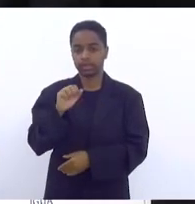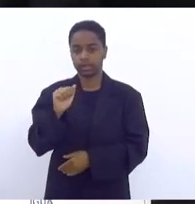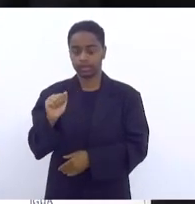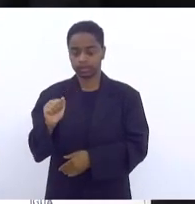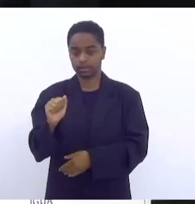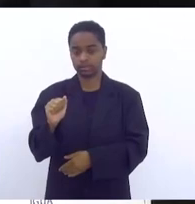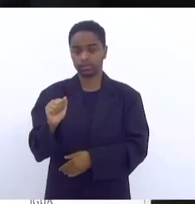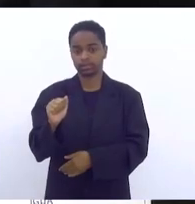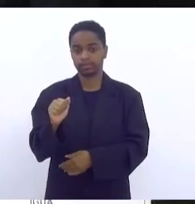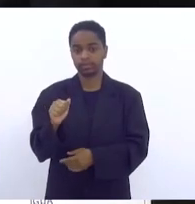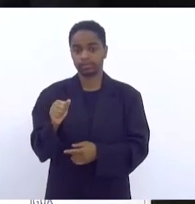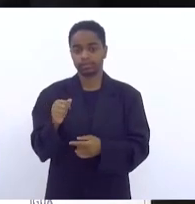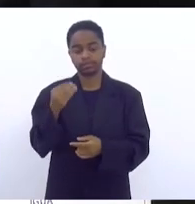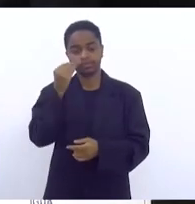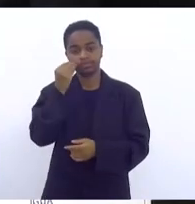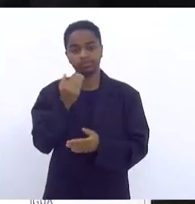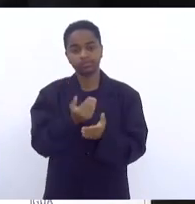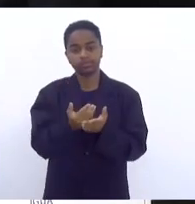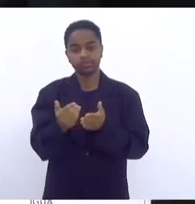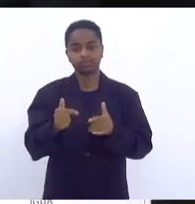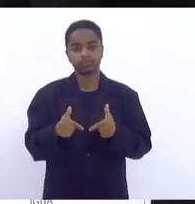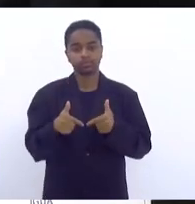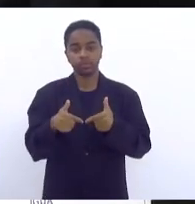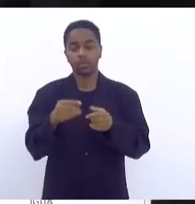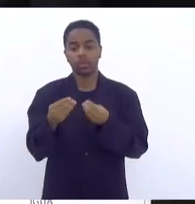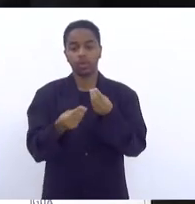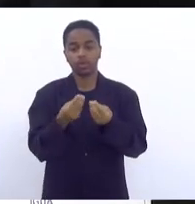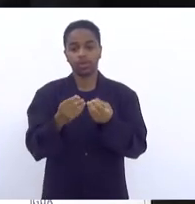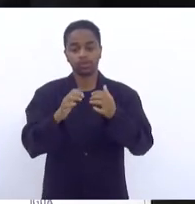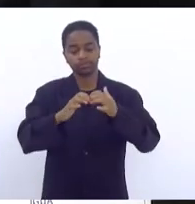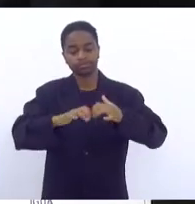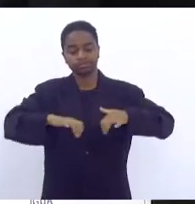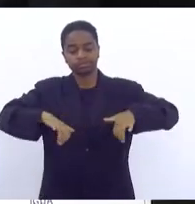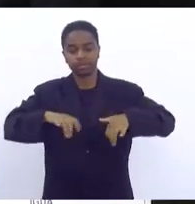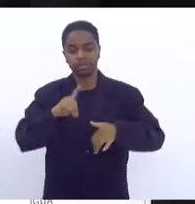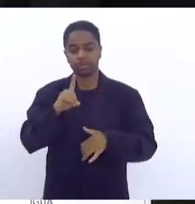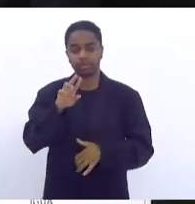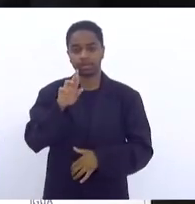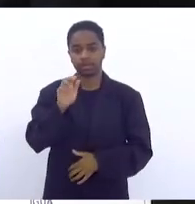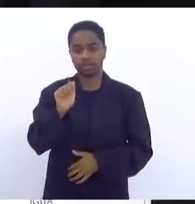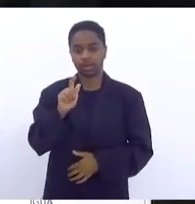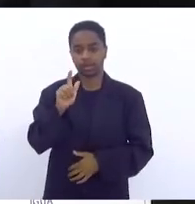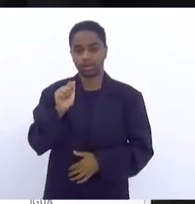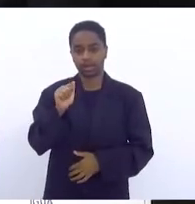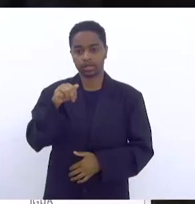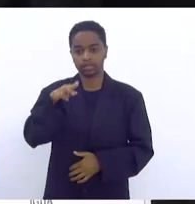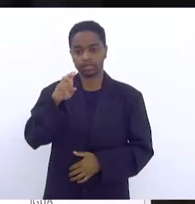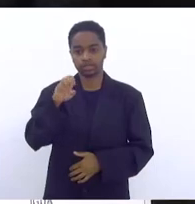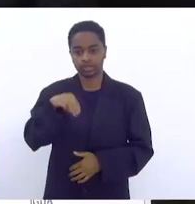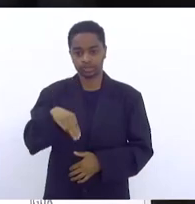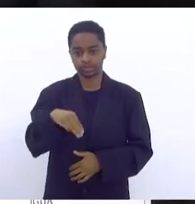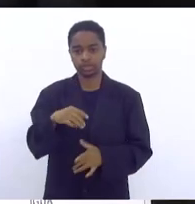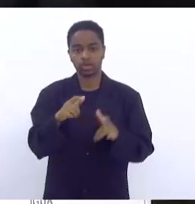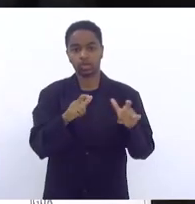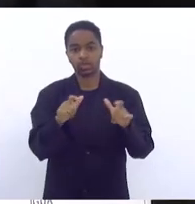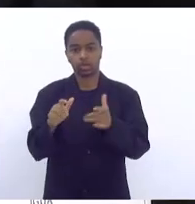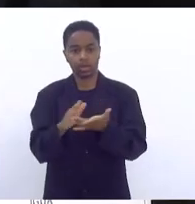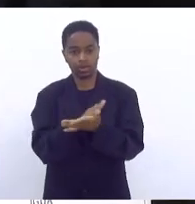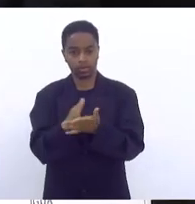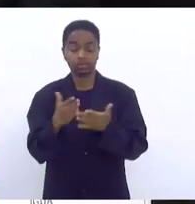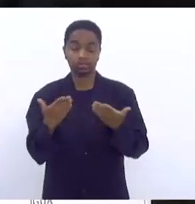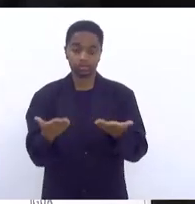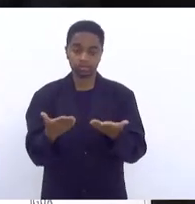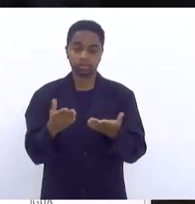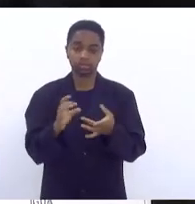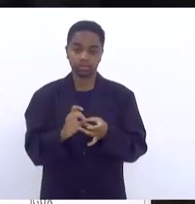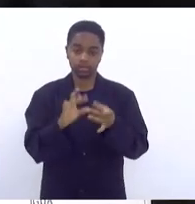para começar a fazer isso por dragagens em Pontos específicos Essas dragagens foram autorizadas e elas estão